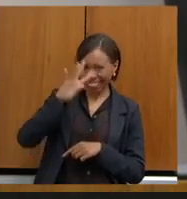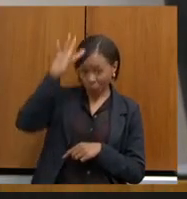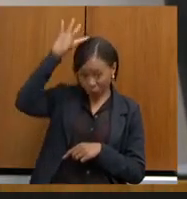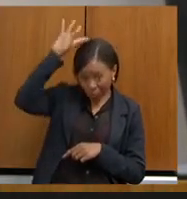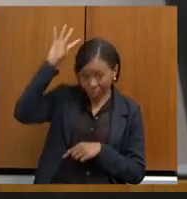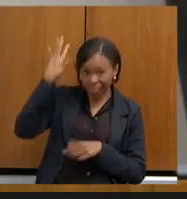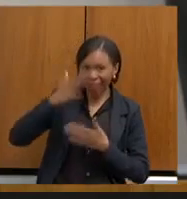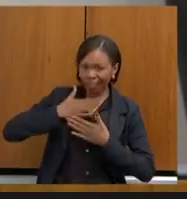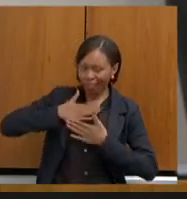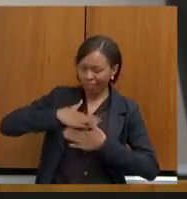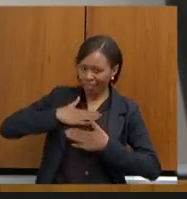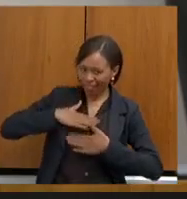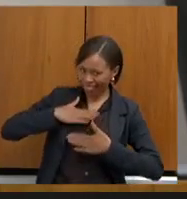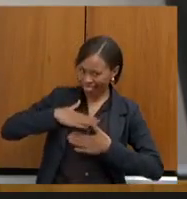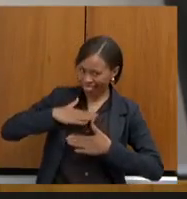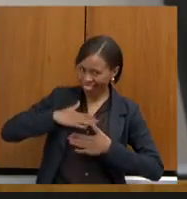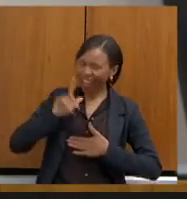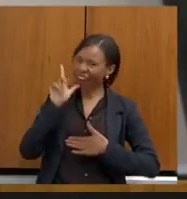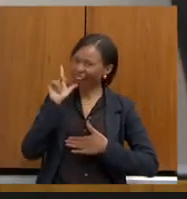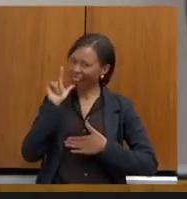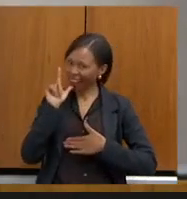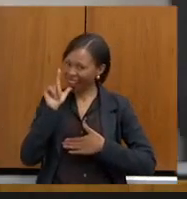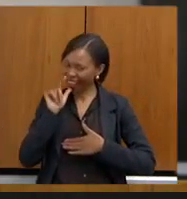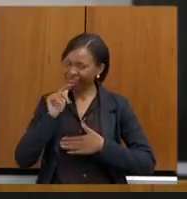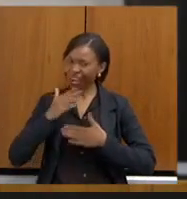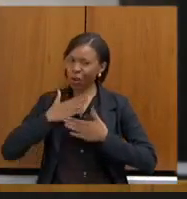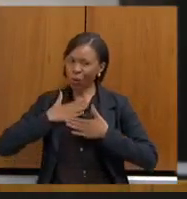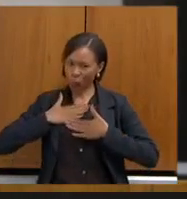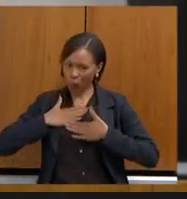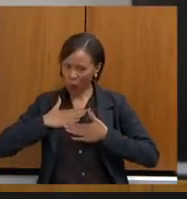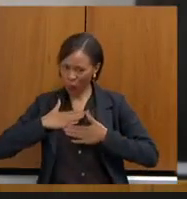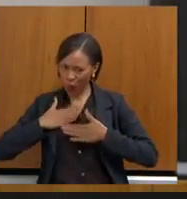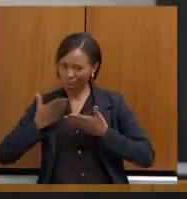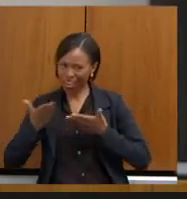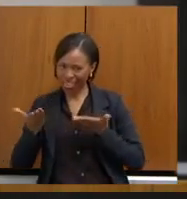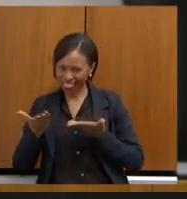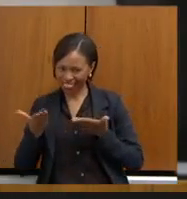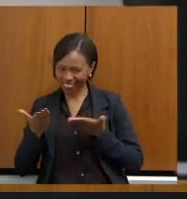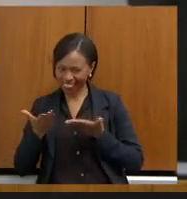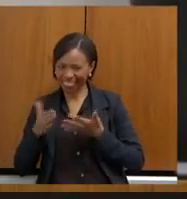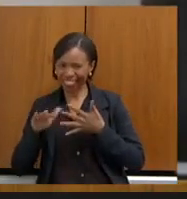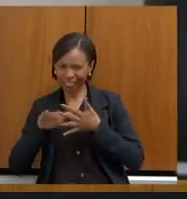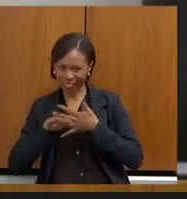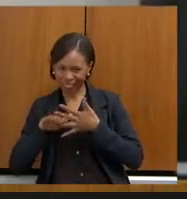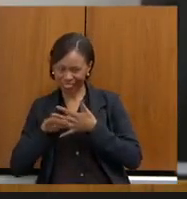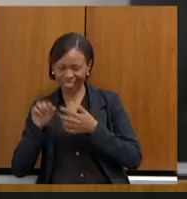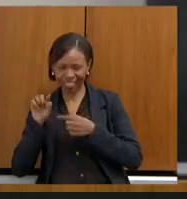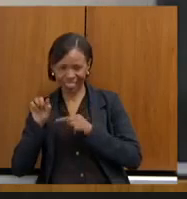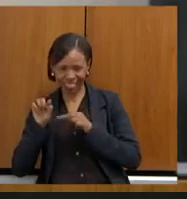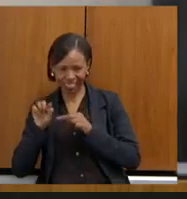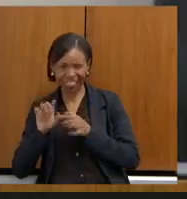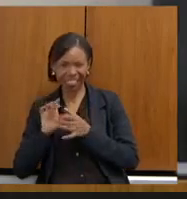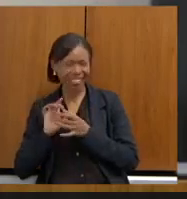Deputado João Leite é é a prática aqui da condição